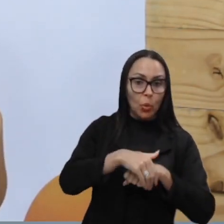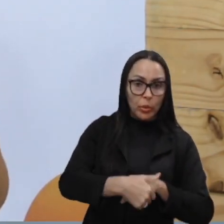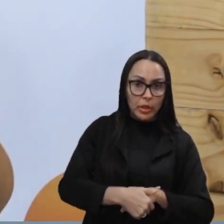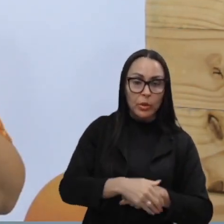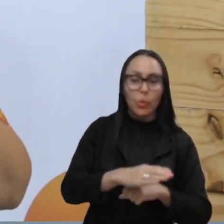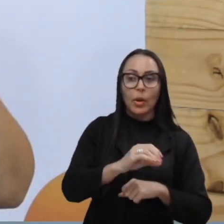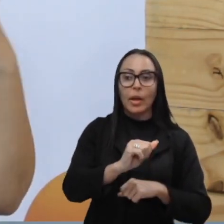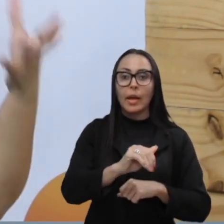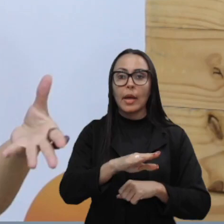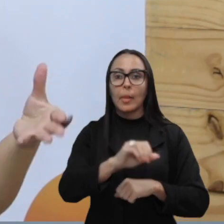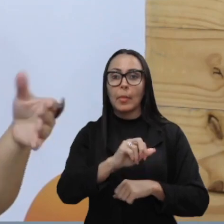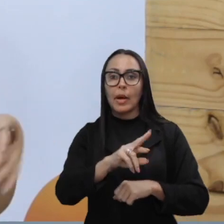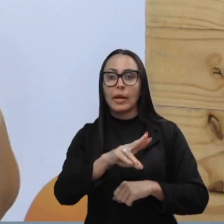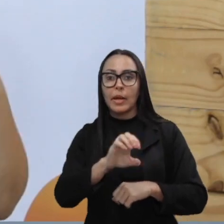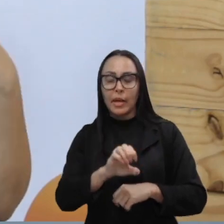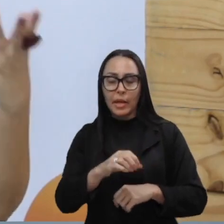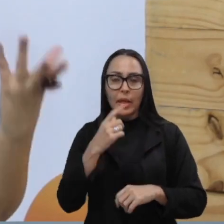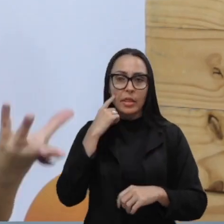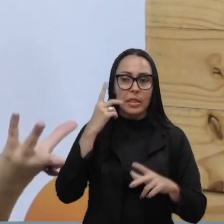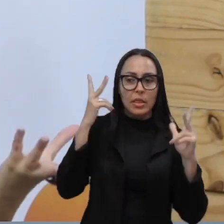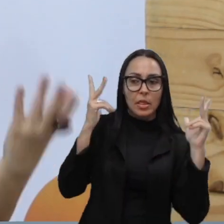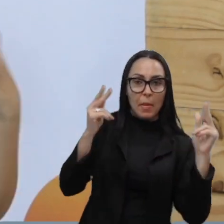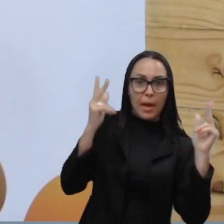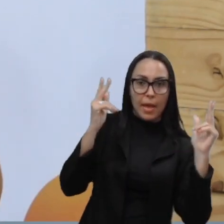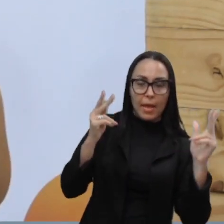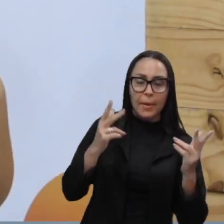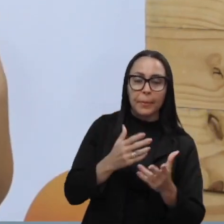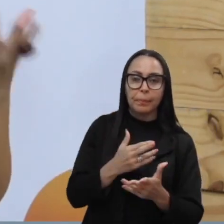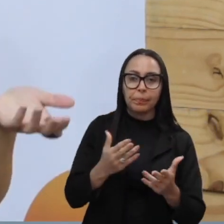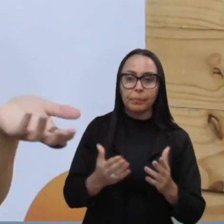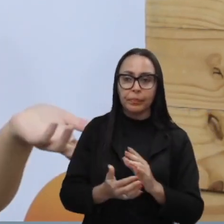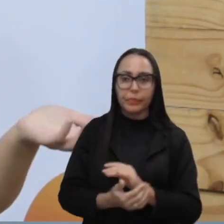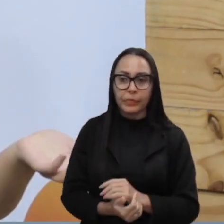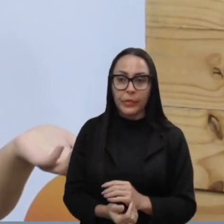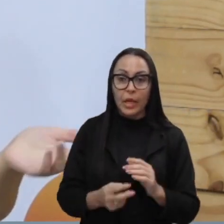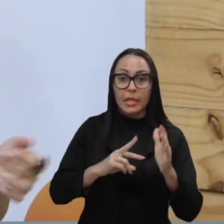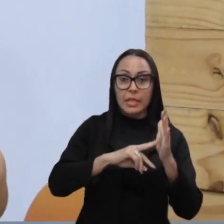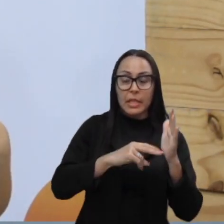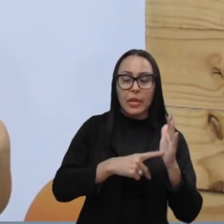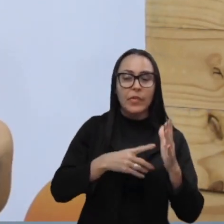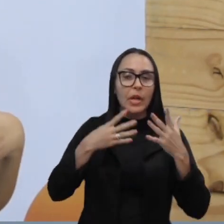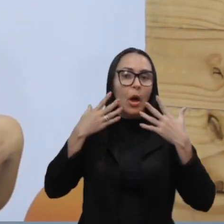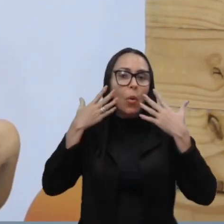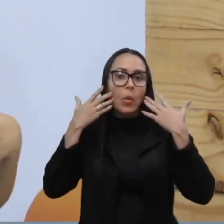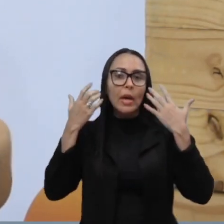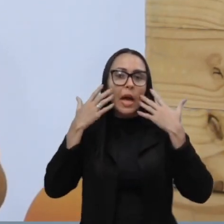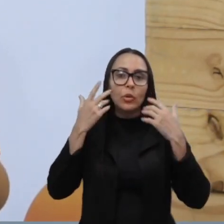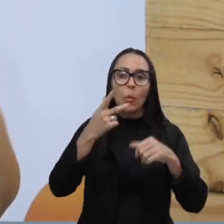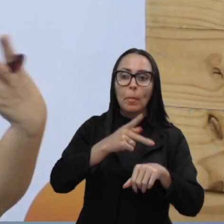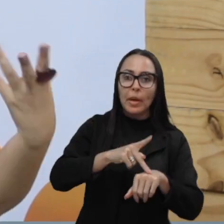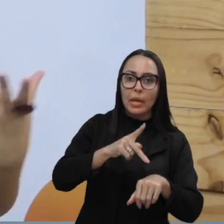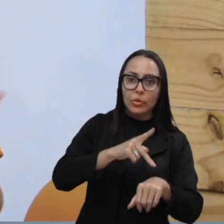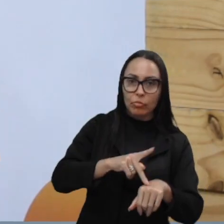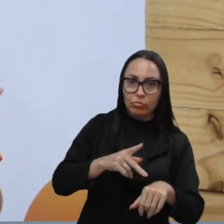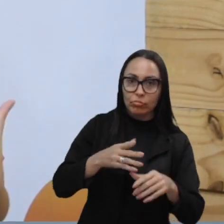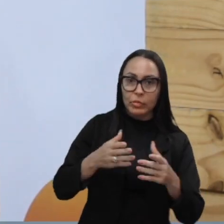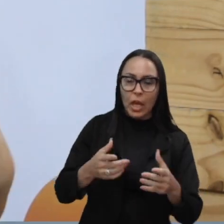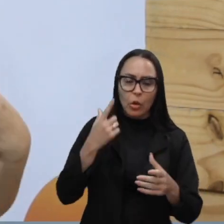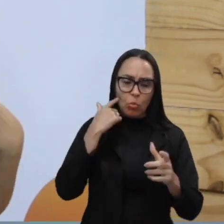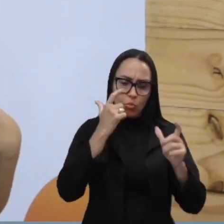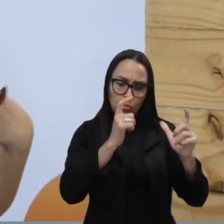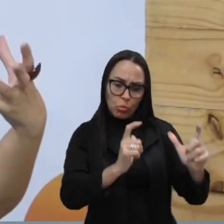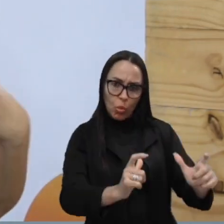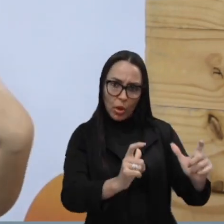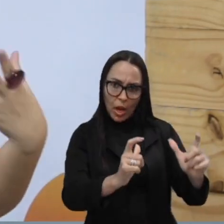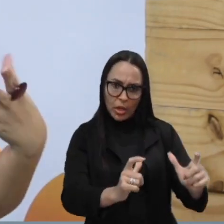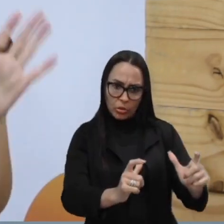Então, lugares como, por exemplo, o Le Chat Noir, que significa o gato preto, e o Moulin Rouge eram lugares,